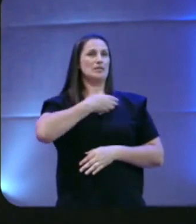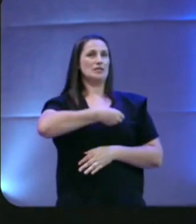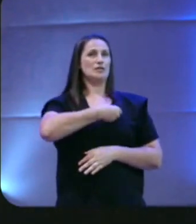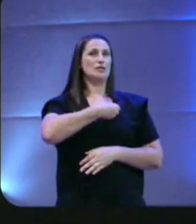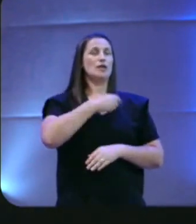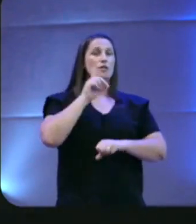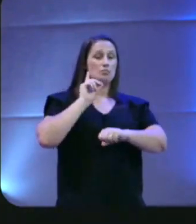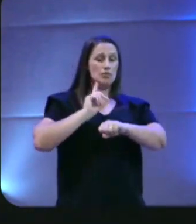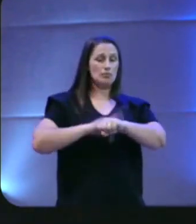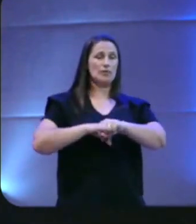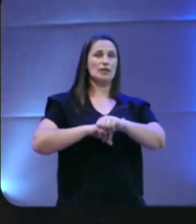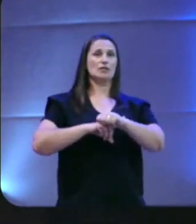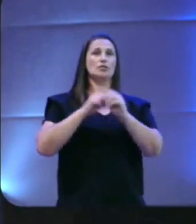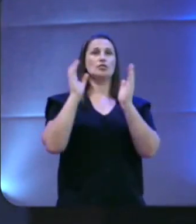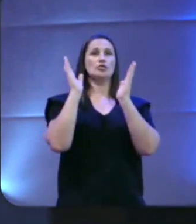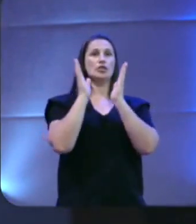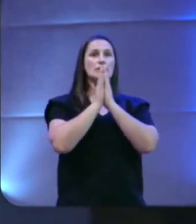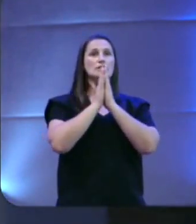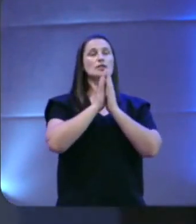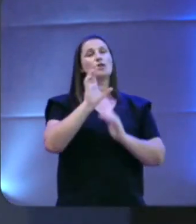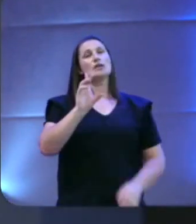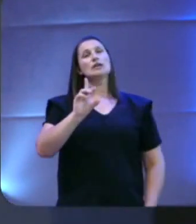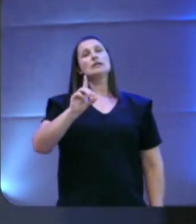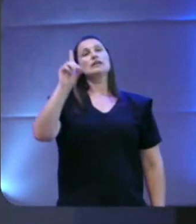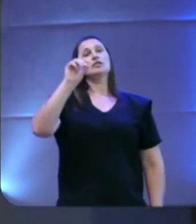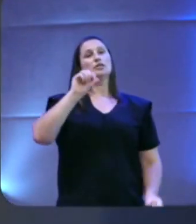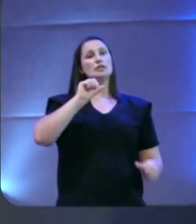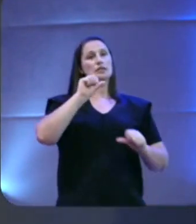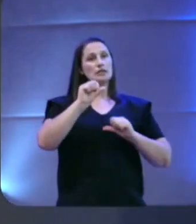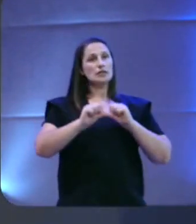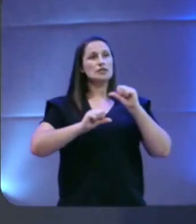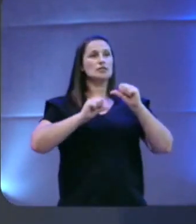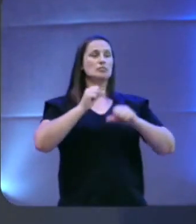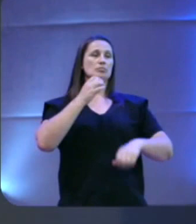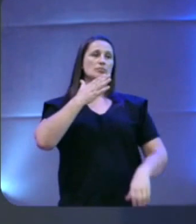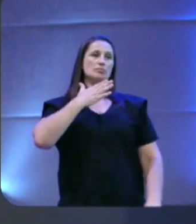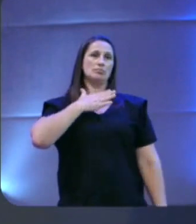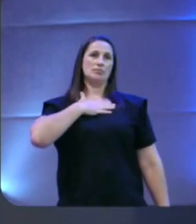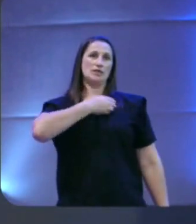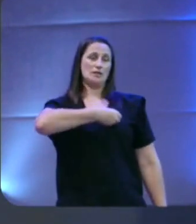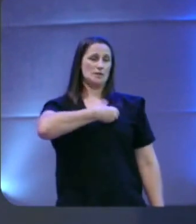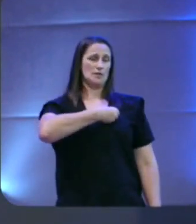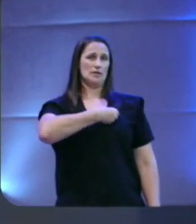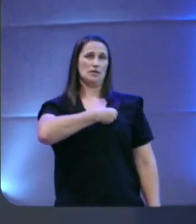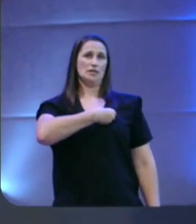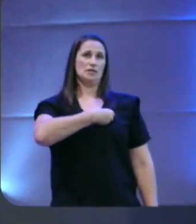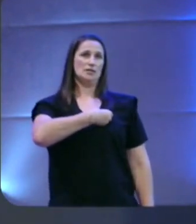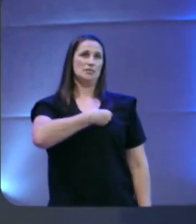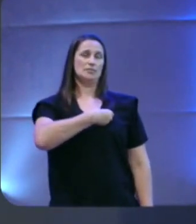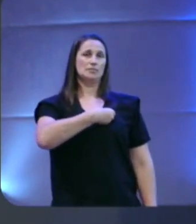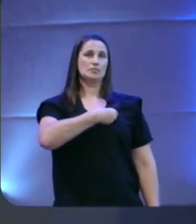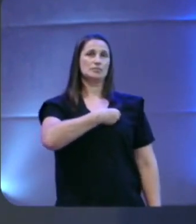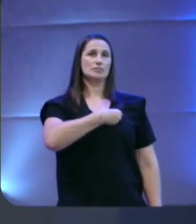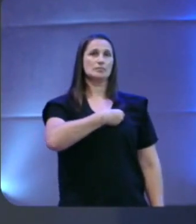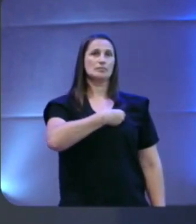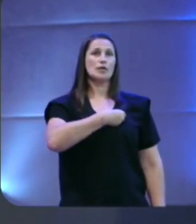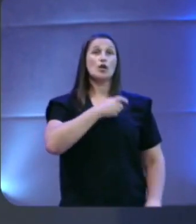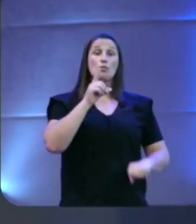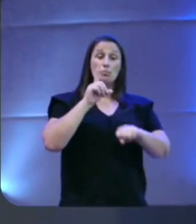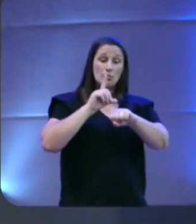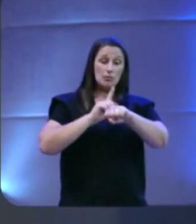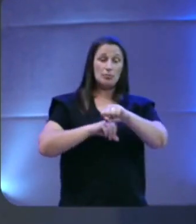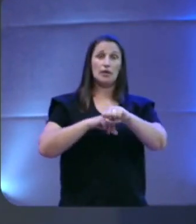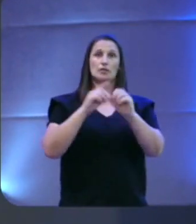oração, Deus transformou a minha vida ali por completo, a minha concepção do que Ele tinha para o meu futuro, por meio de um momento de